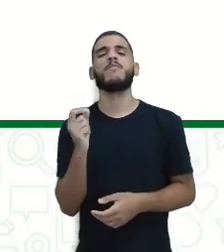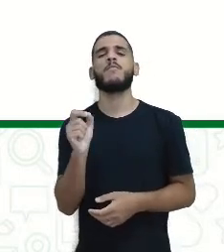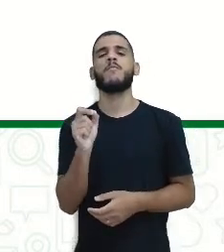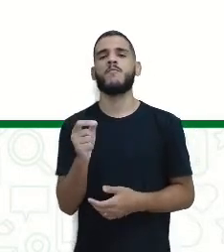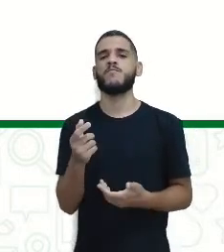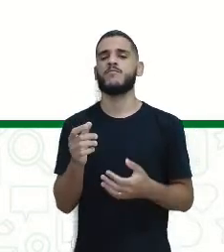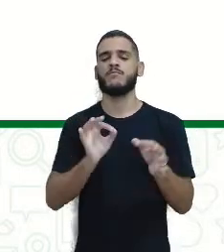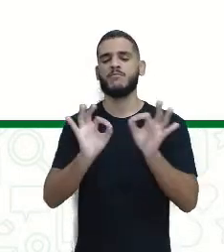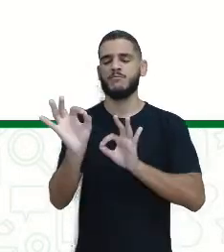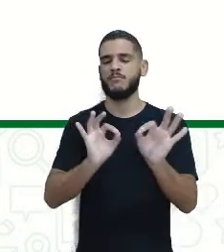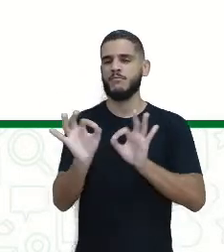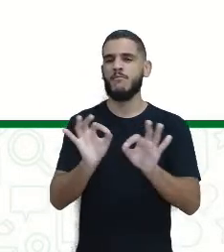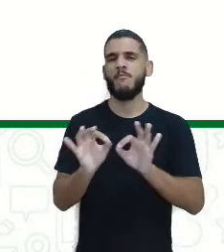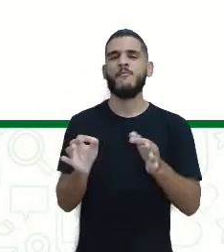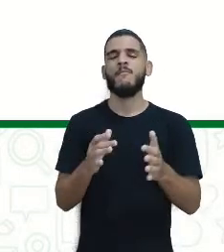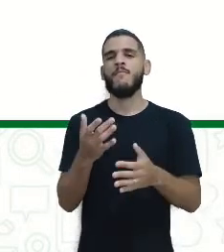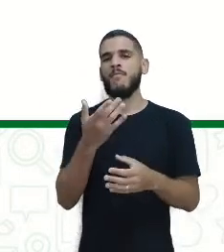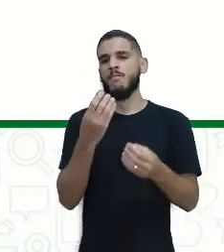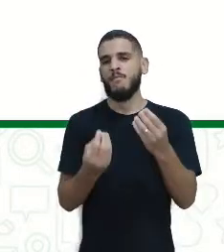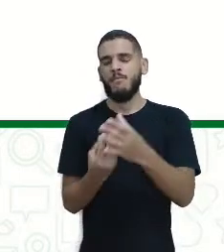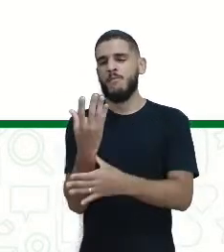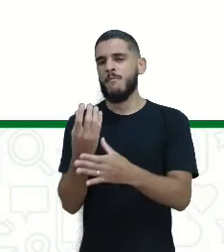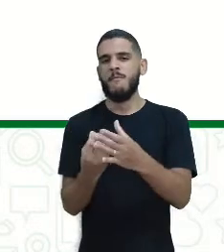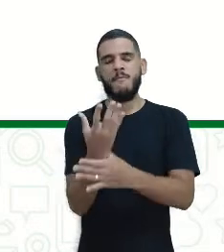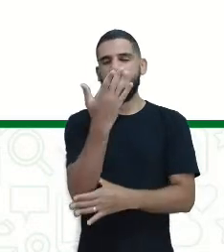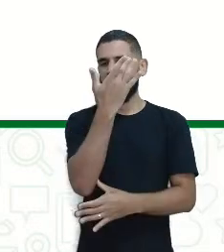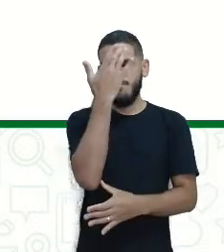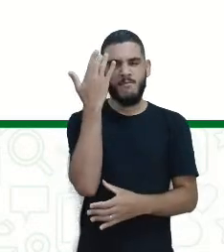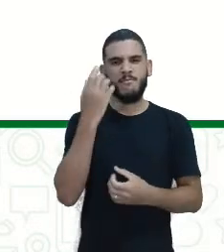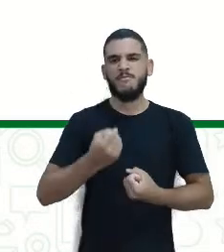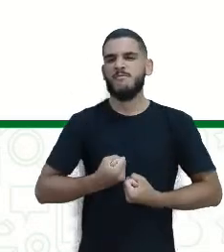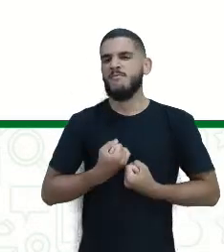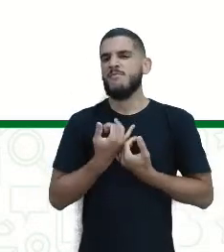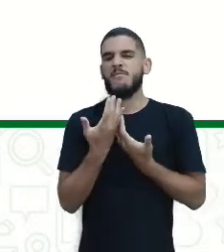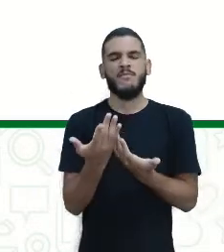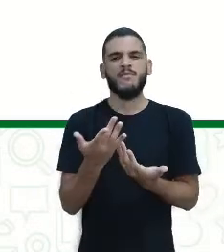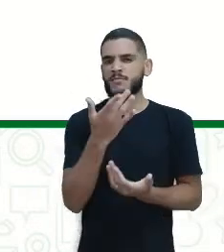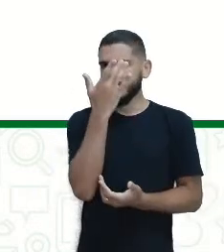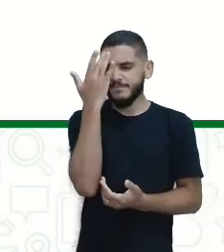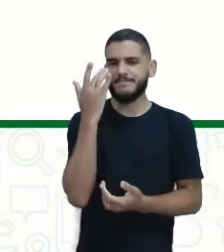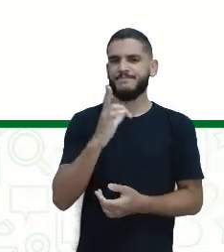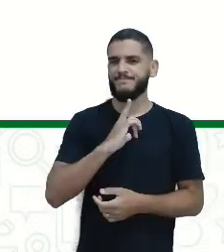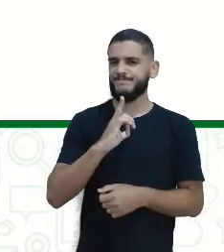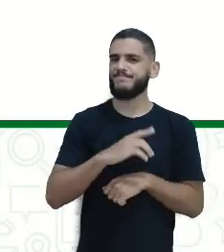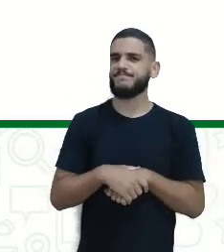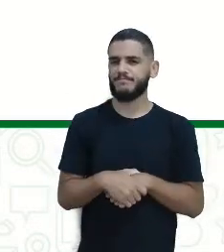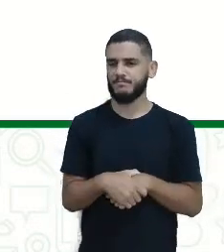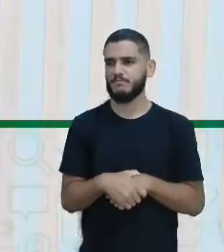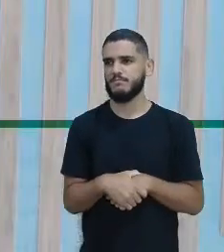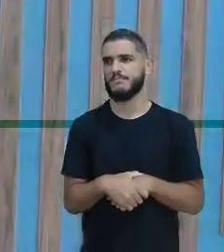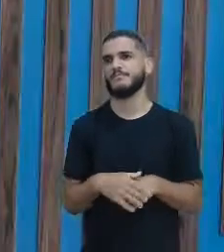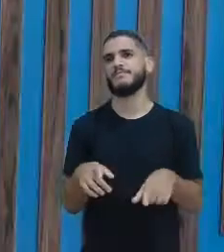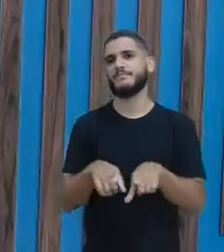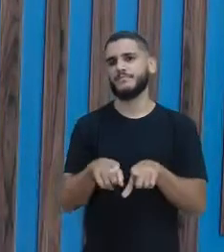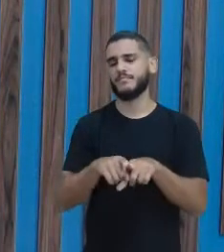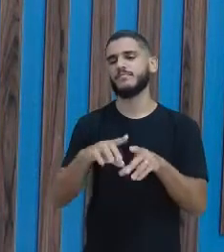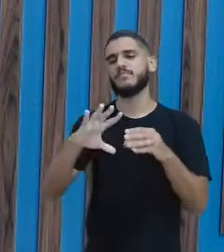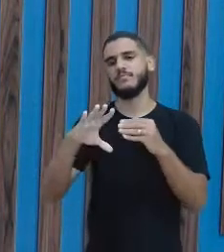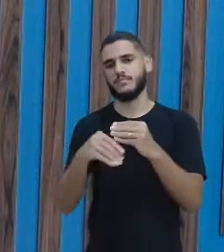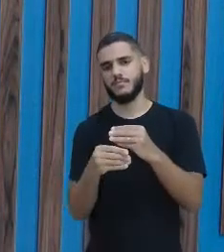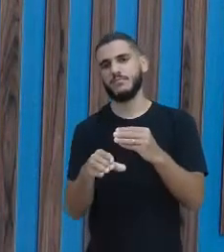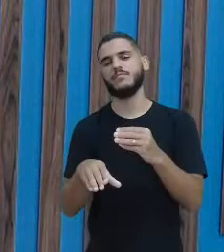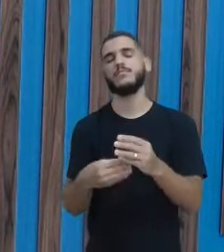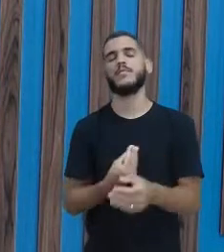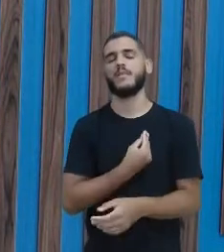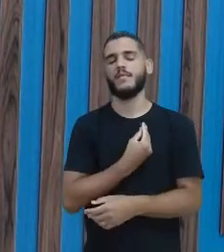as invenções? O que de expressivo teve na vida dessa pessoa? E alguns elementos da